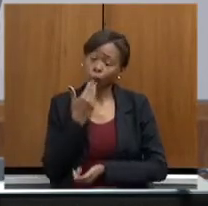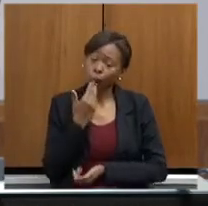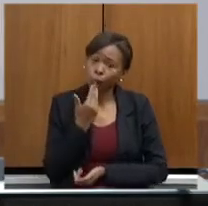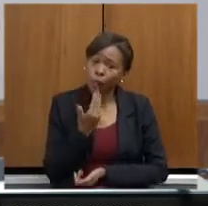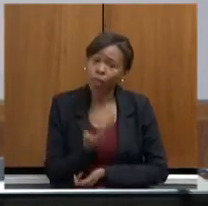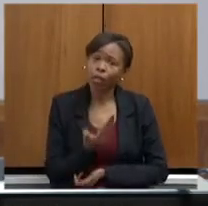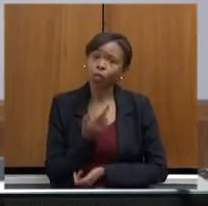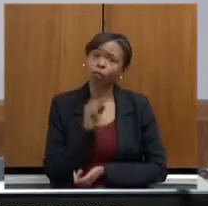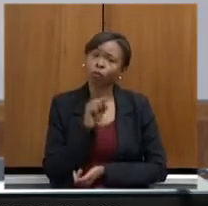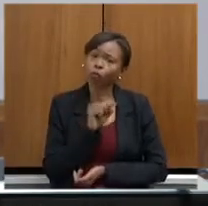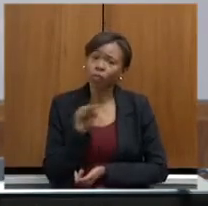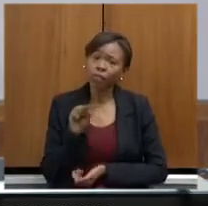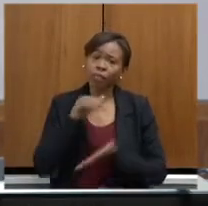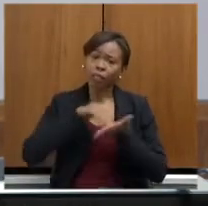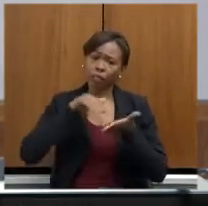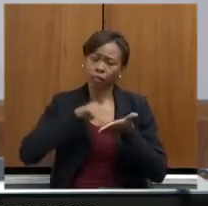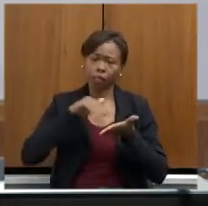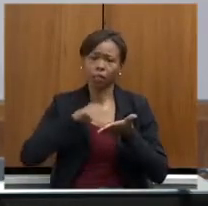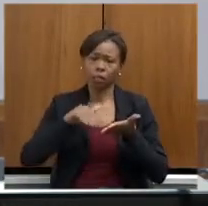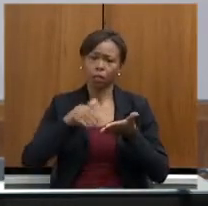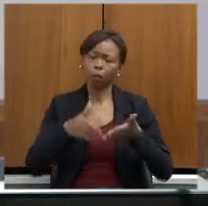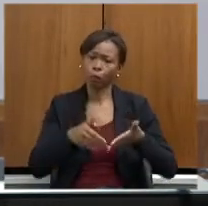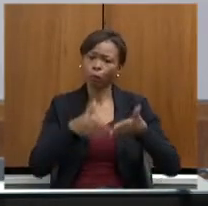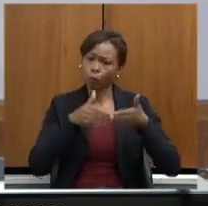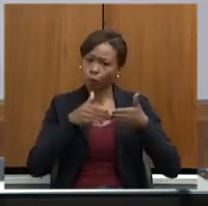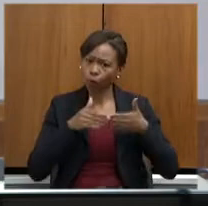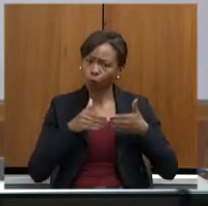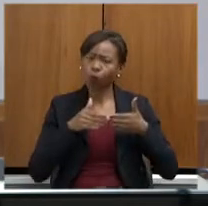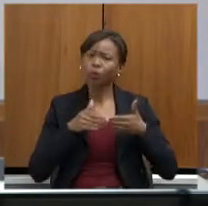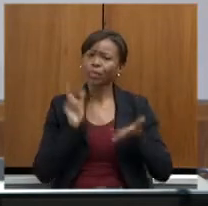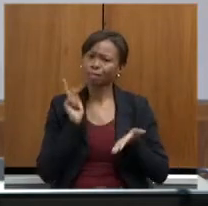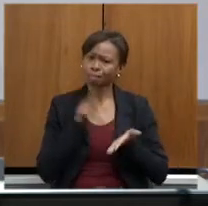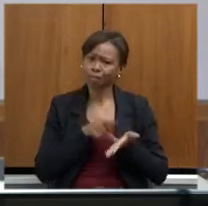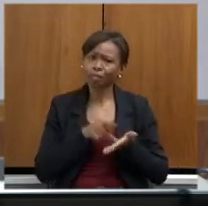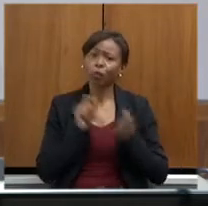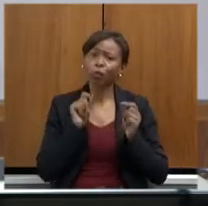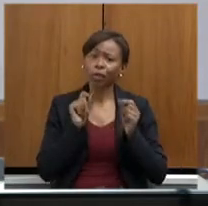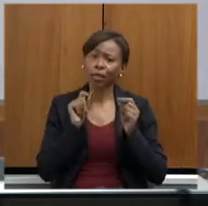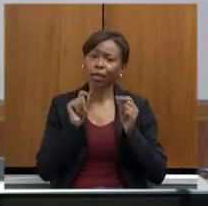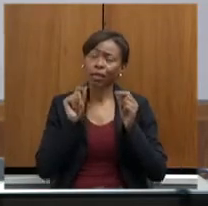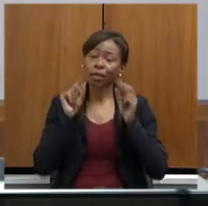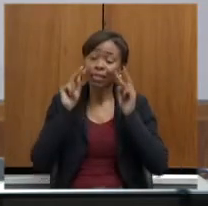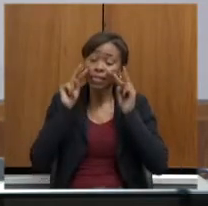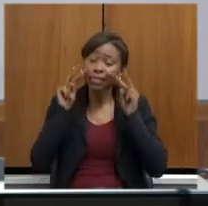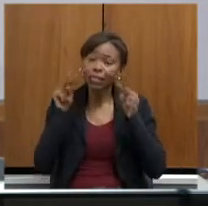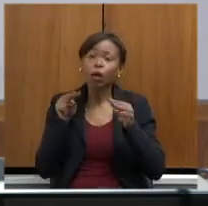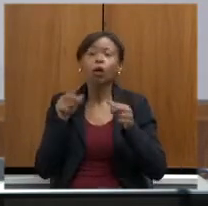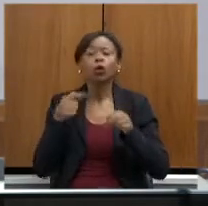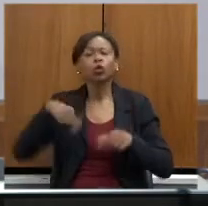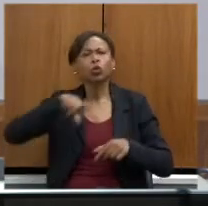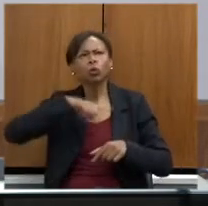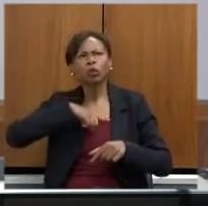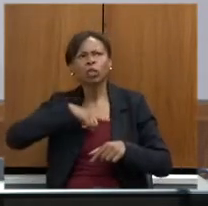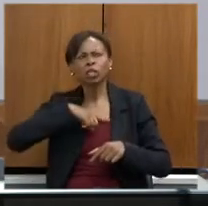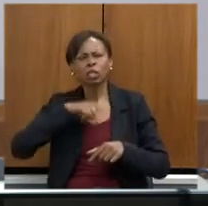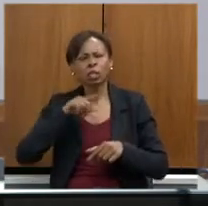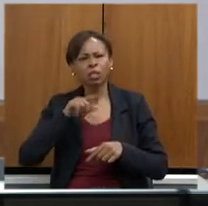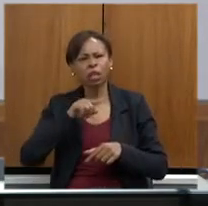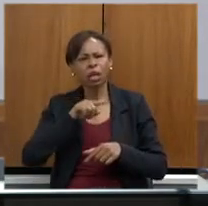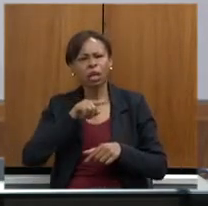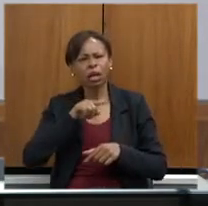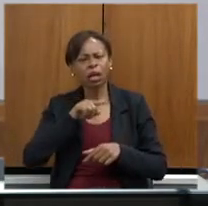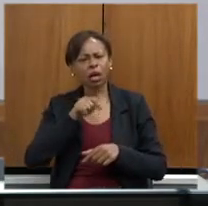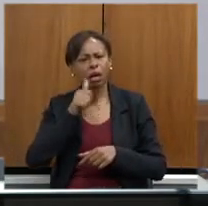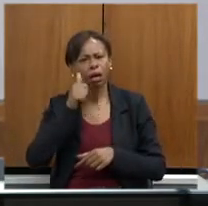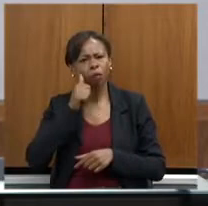secretaria que ela realmente ela tivesse os olhos voltados deve que nós somos sem a segunda série dá a Anna